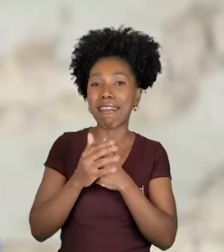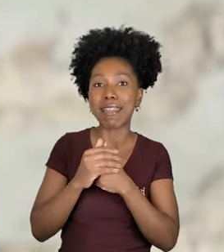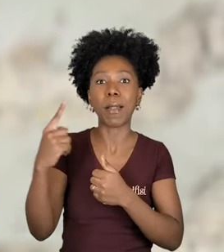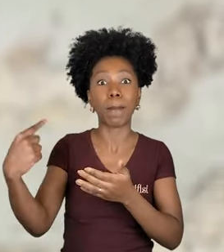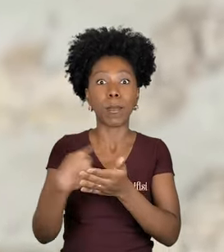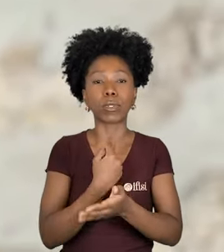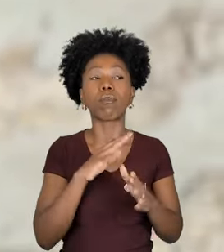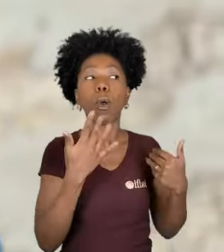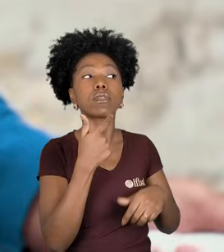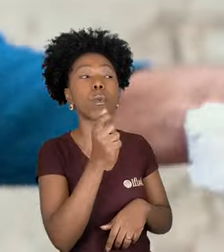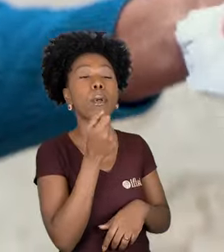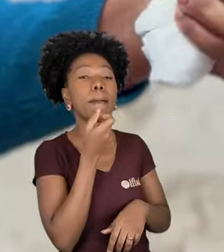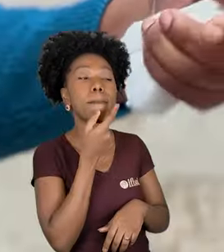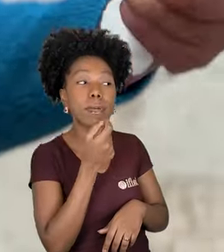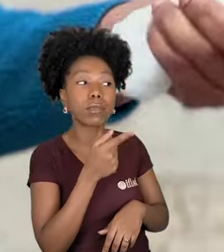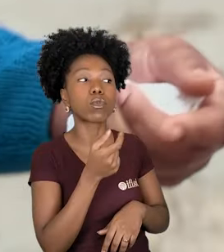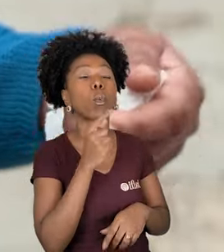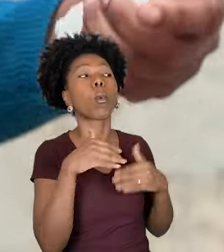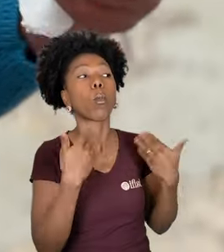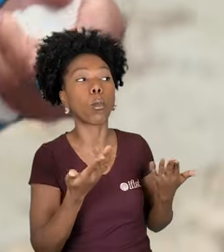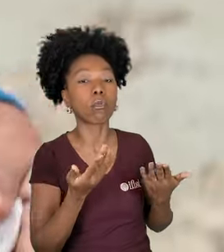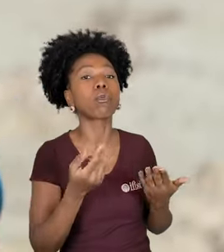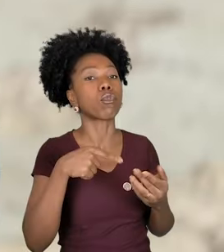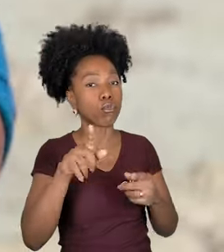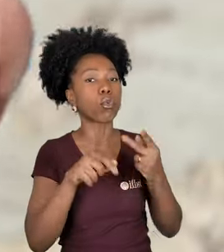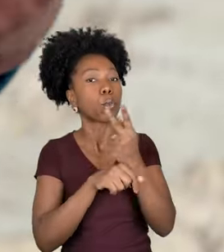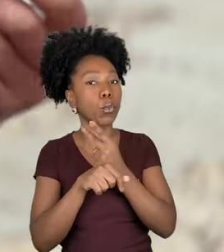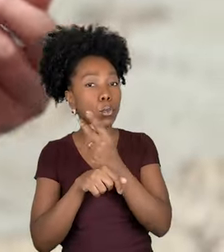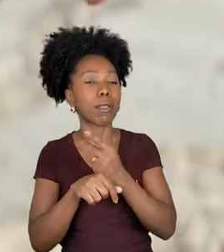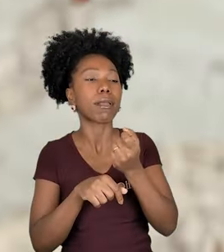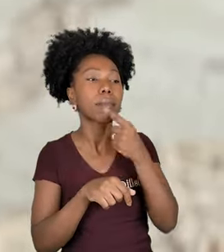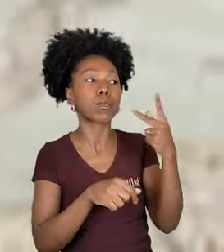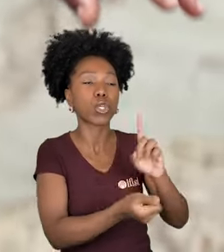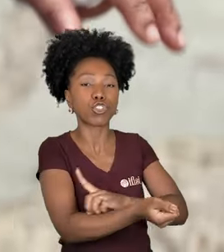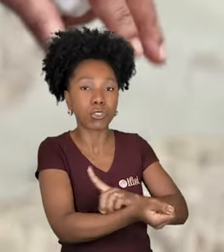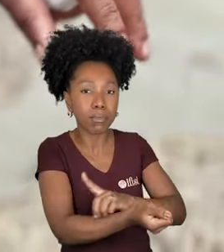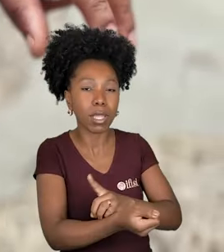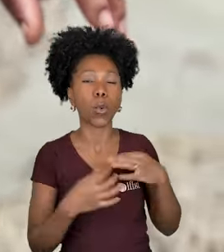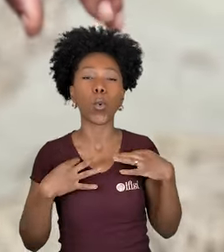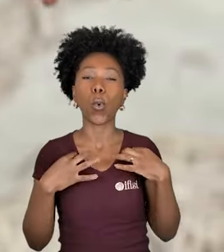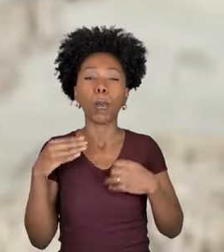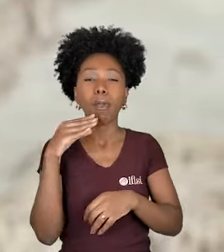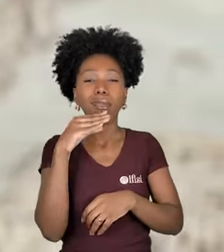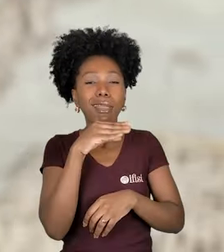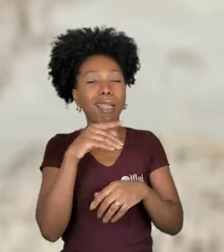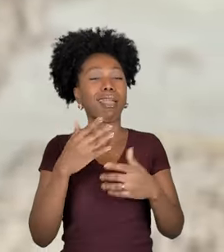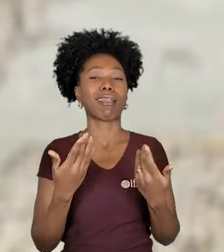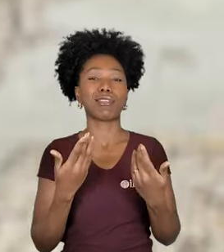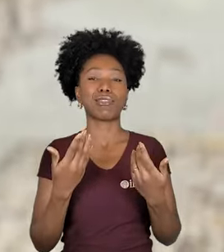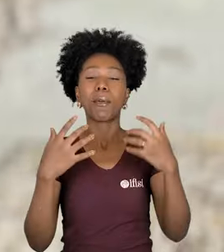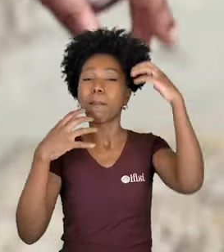seu remédio, o que a senhora toma? Tá aqui. Pega esse remédio aqui, a gente vai atrás da sua insulina e as roupas quentinhas que a gente